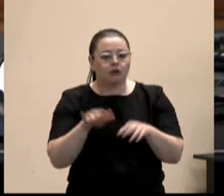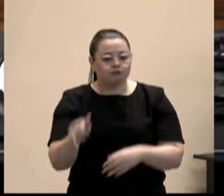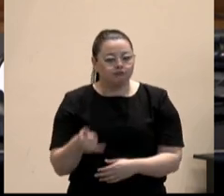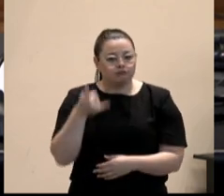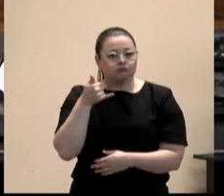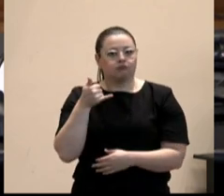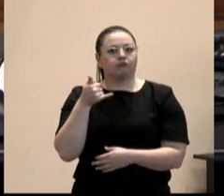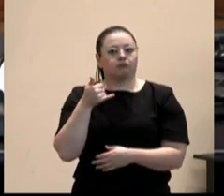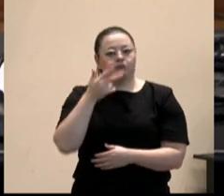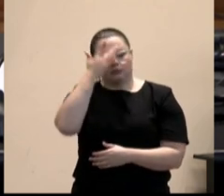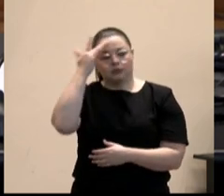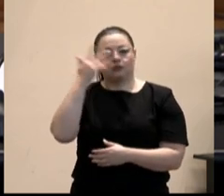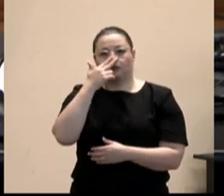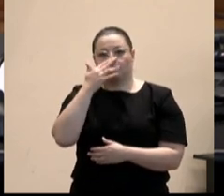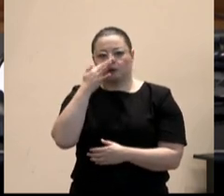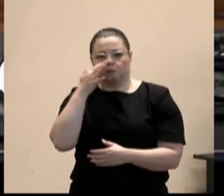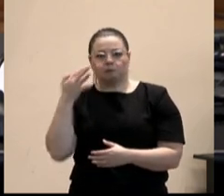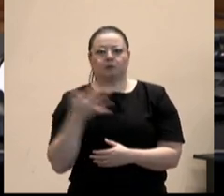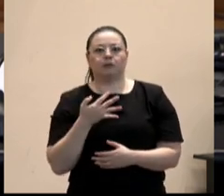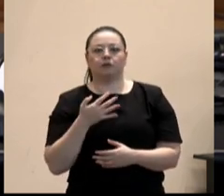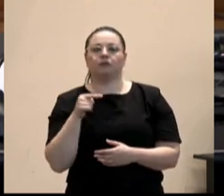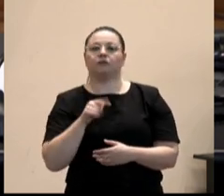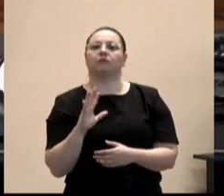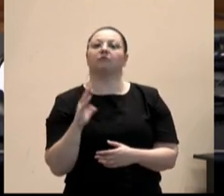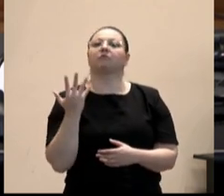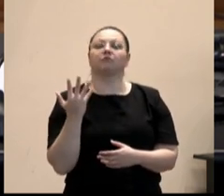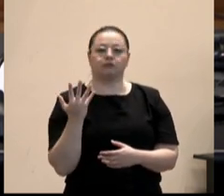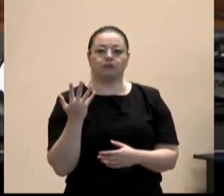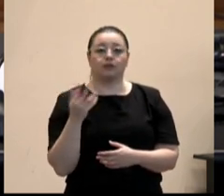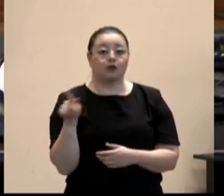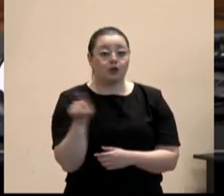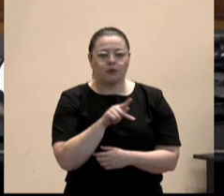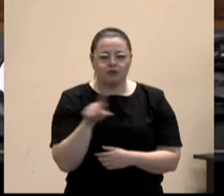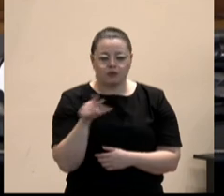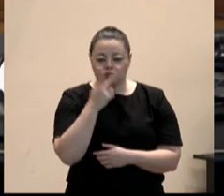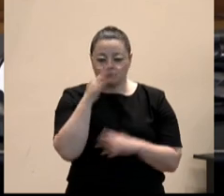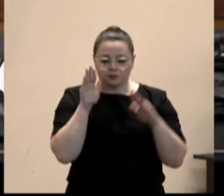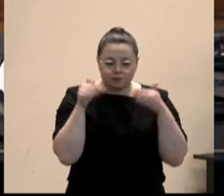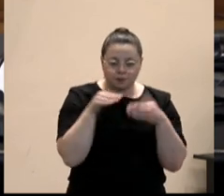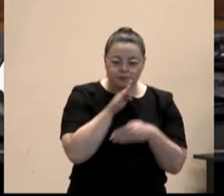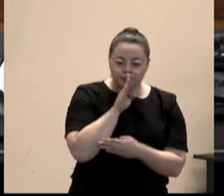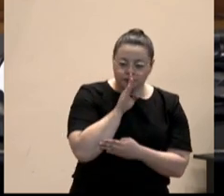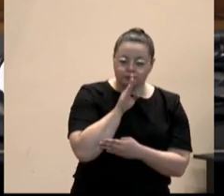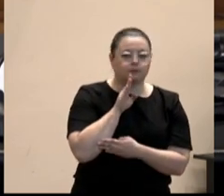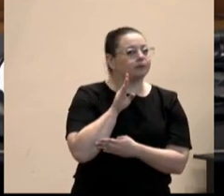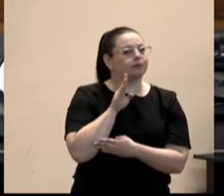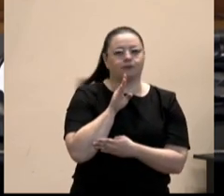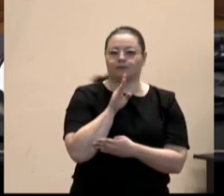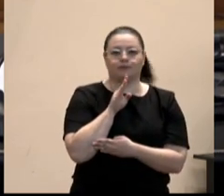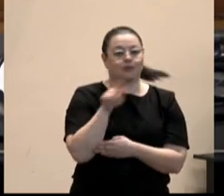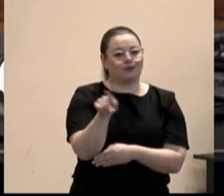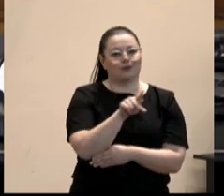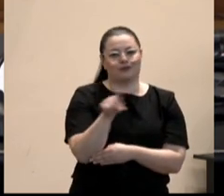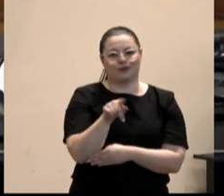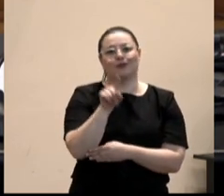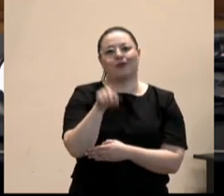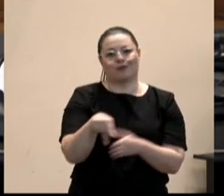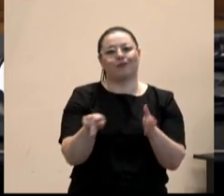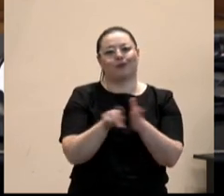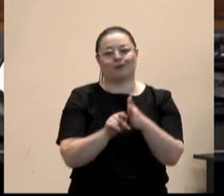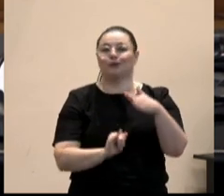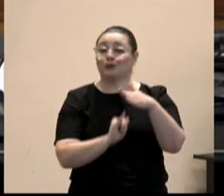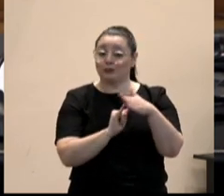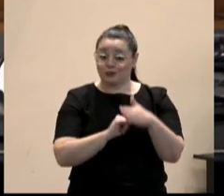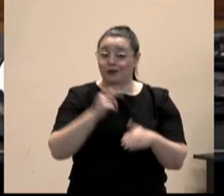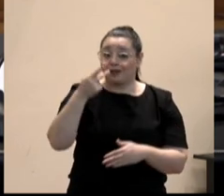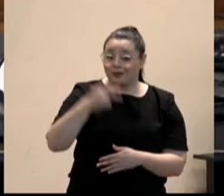tom acusatório sobre o ocorrido. Esse professor não baixou a cabeça, ele é de um instituto federal, aqui de